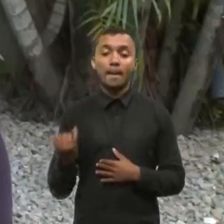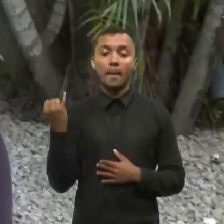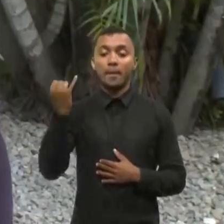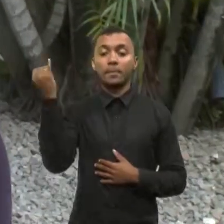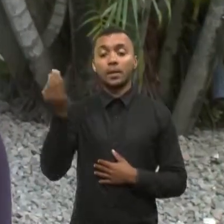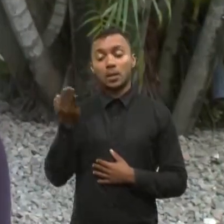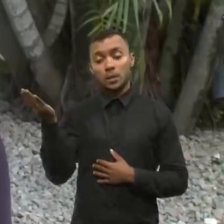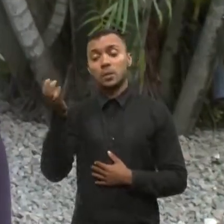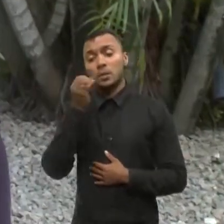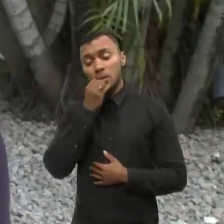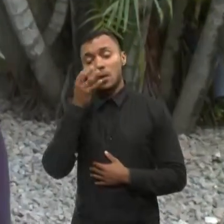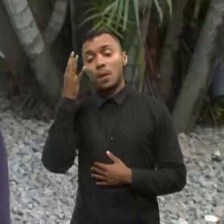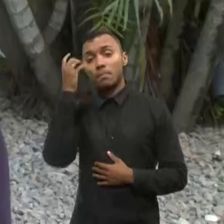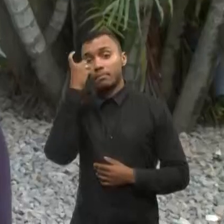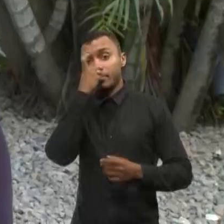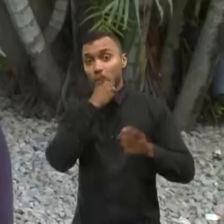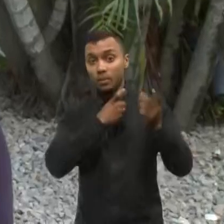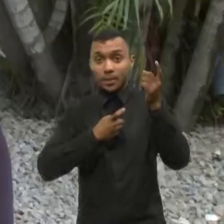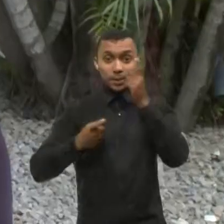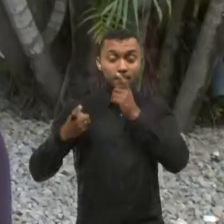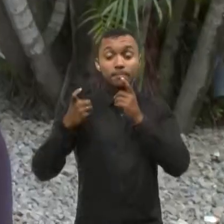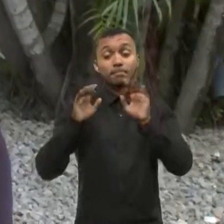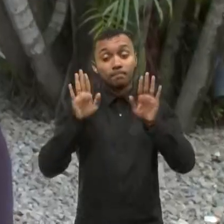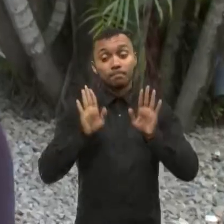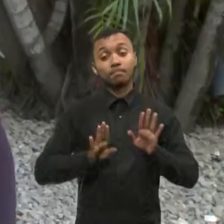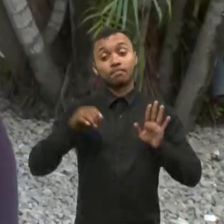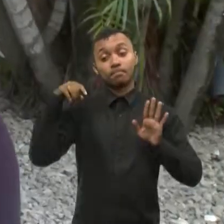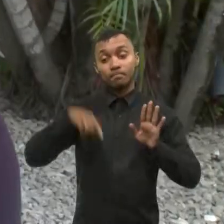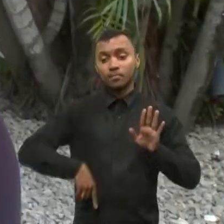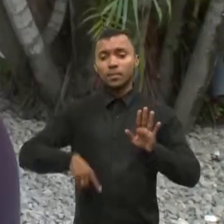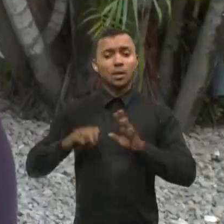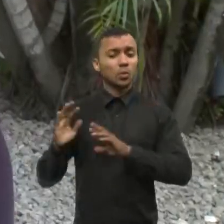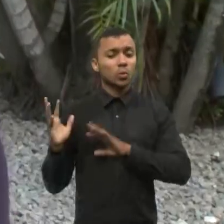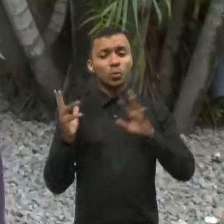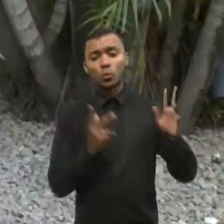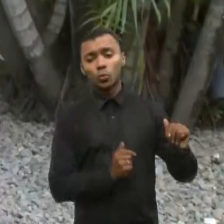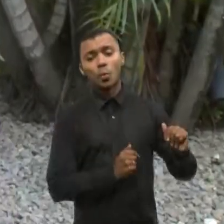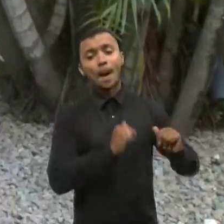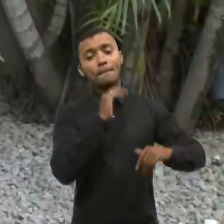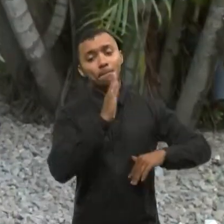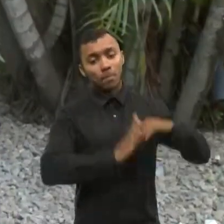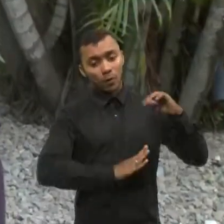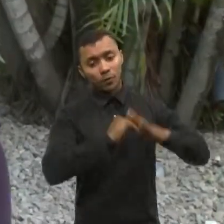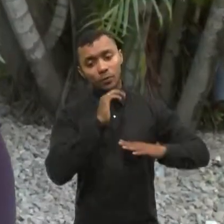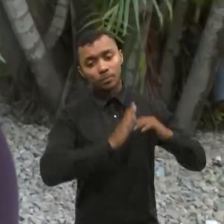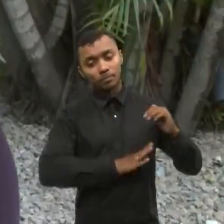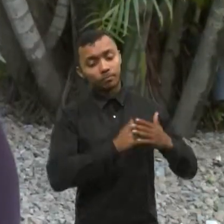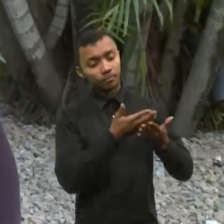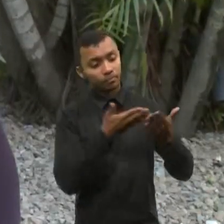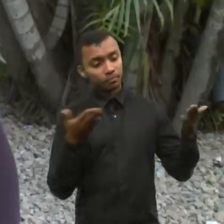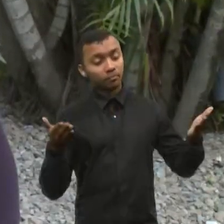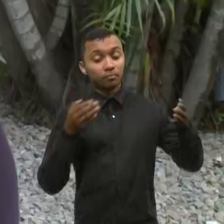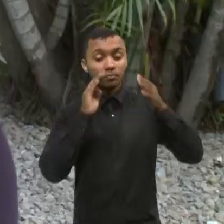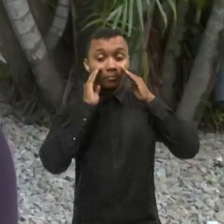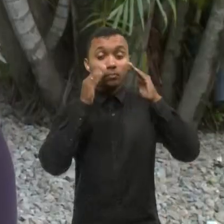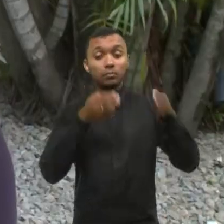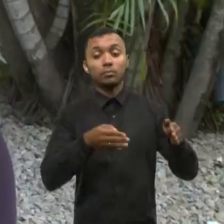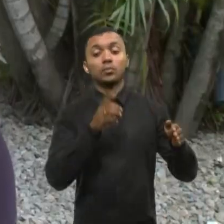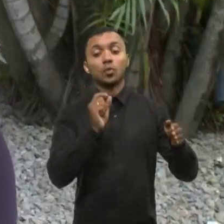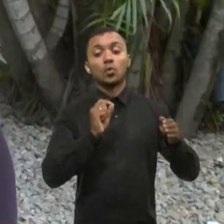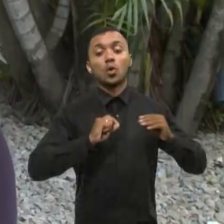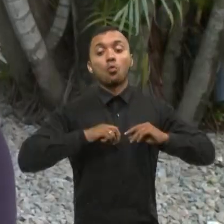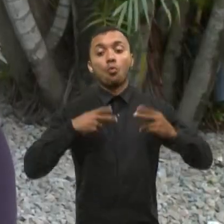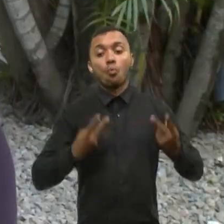essa preocupação. E aqui, todos os profissionais são voltados também para a